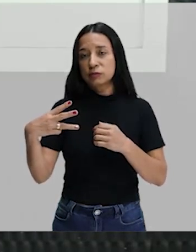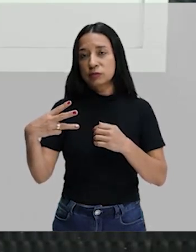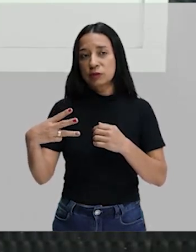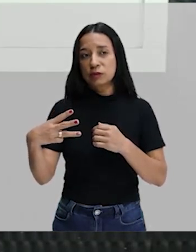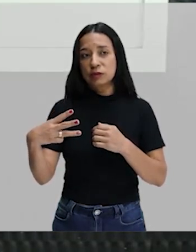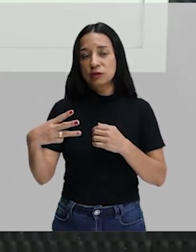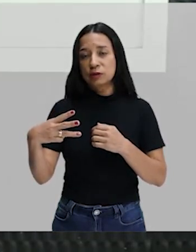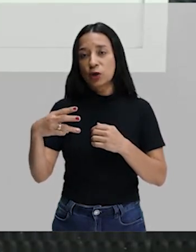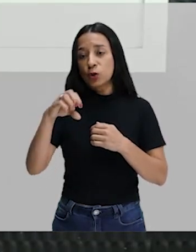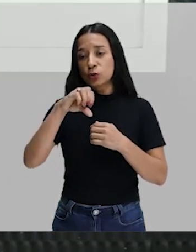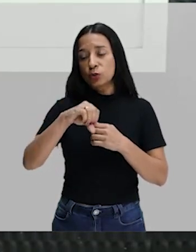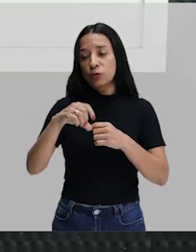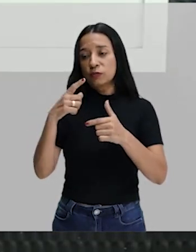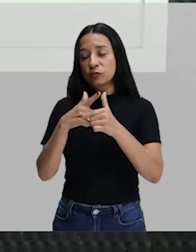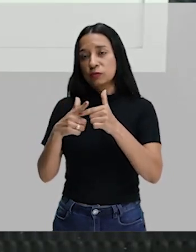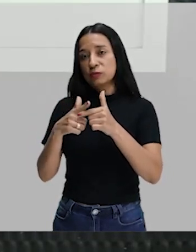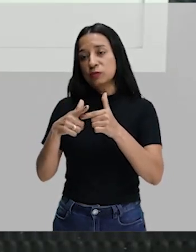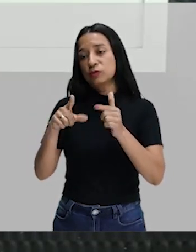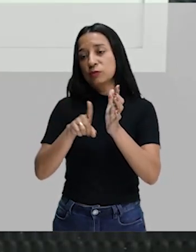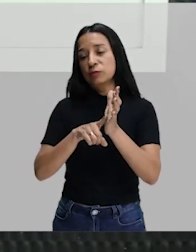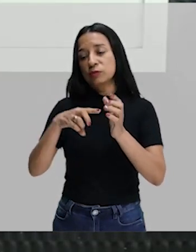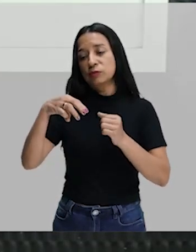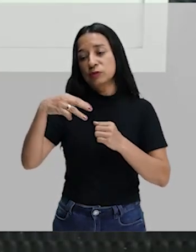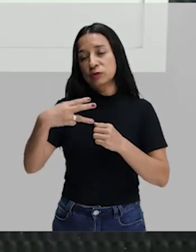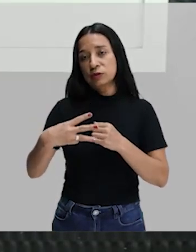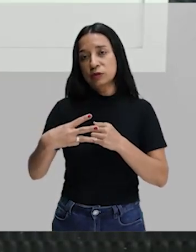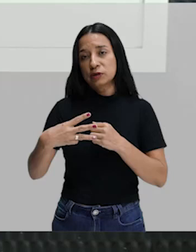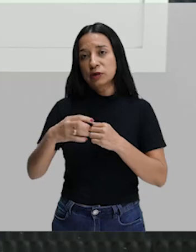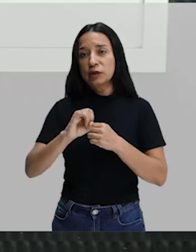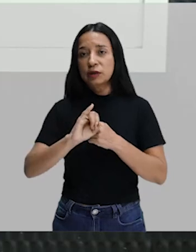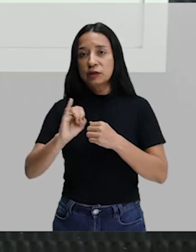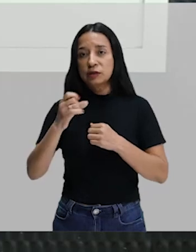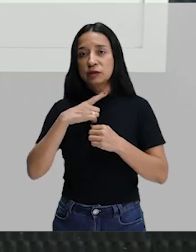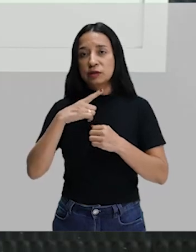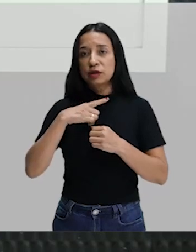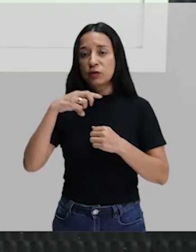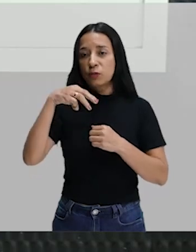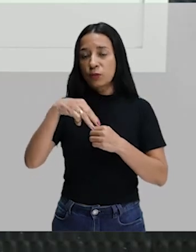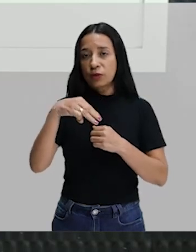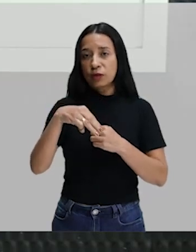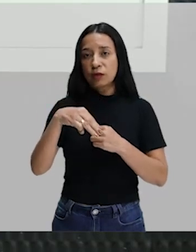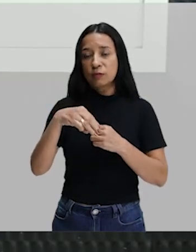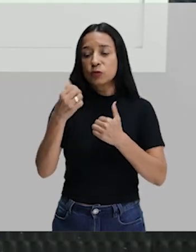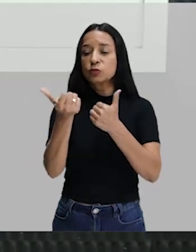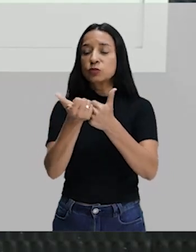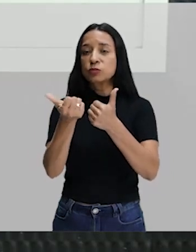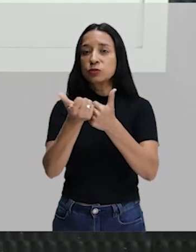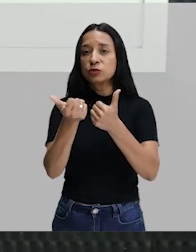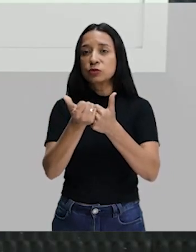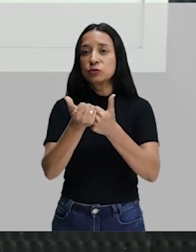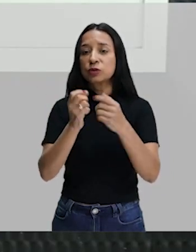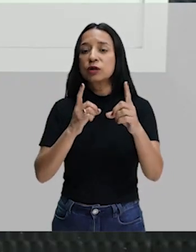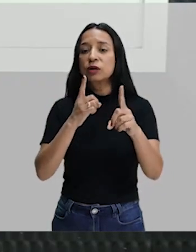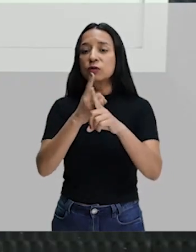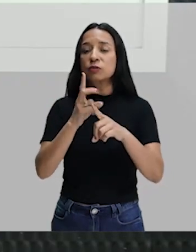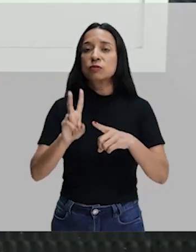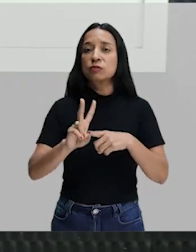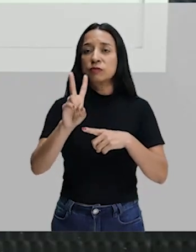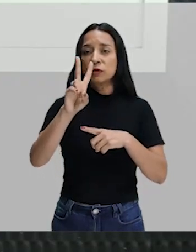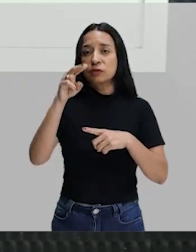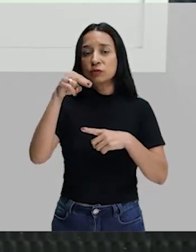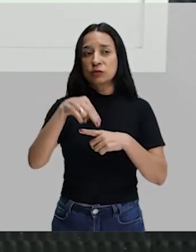9 dividido por menos 3. E se você já tem um m, você substitui aqui e encontra o valor de